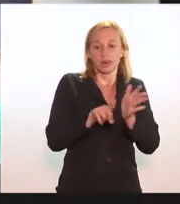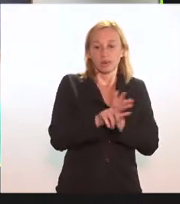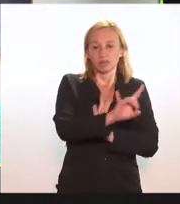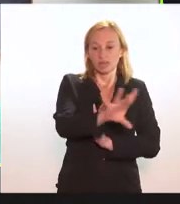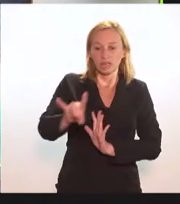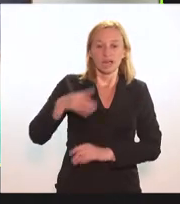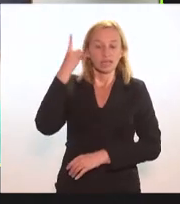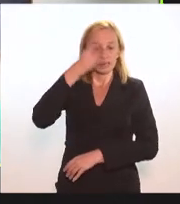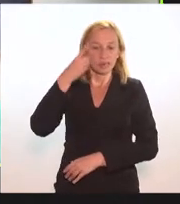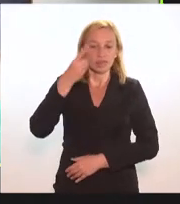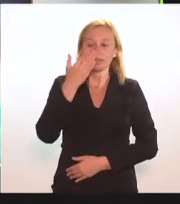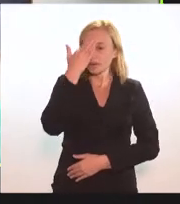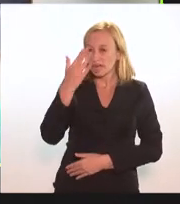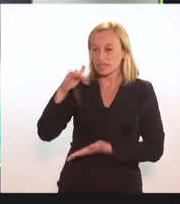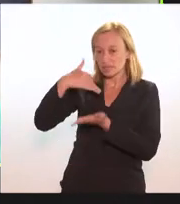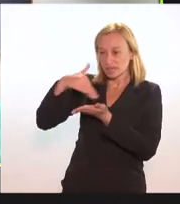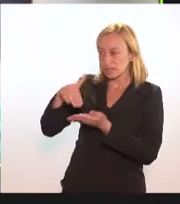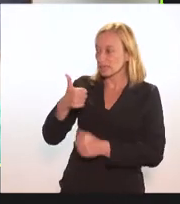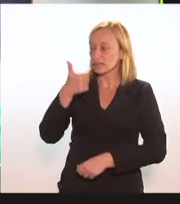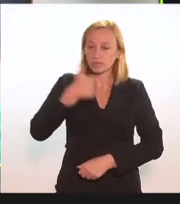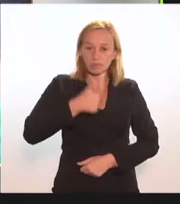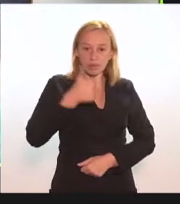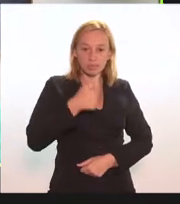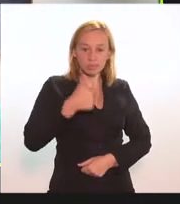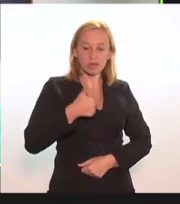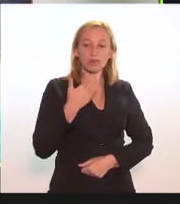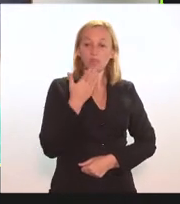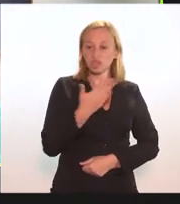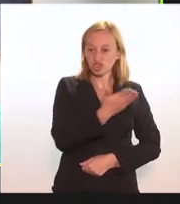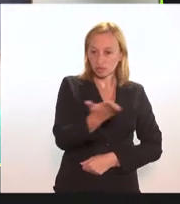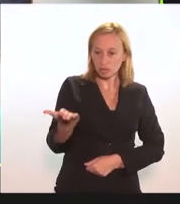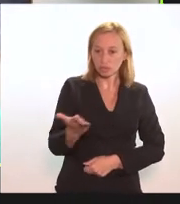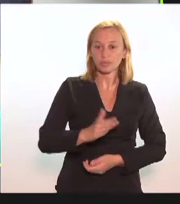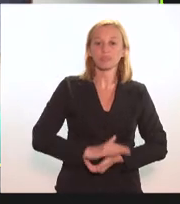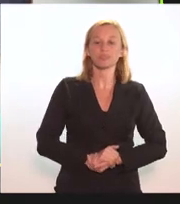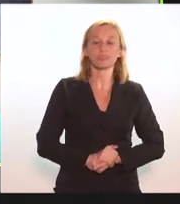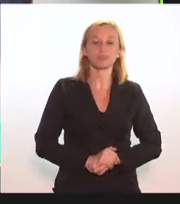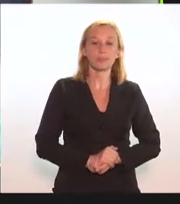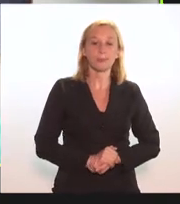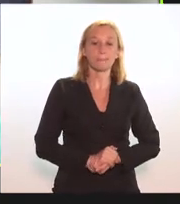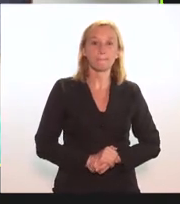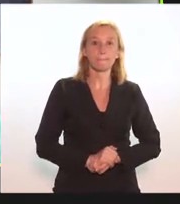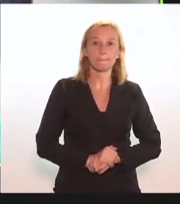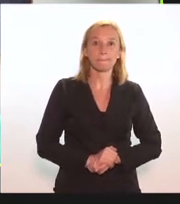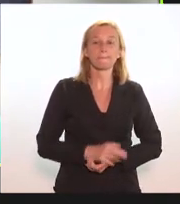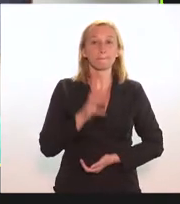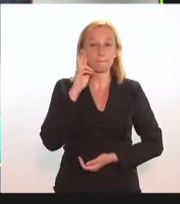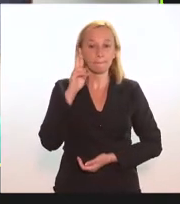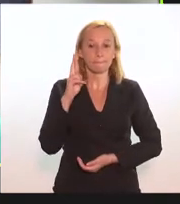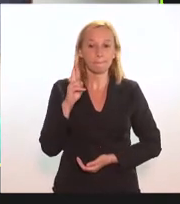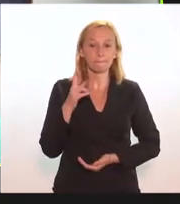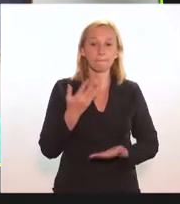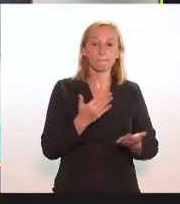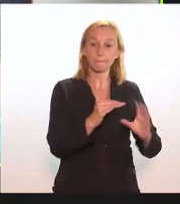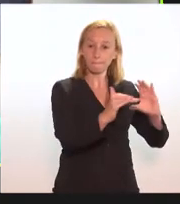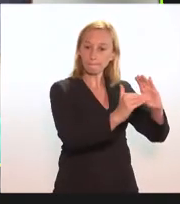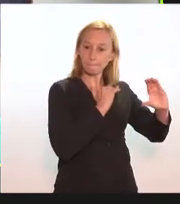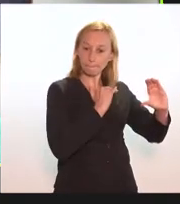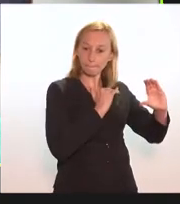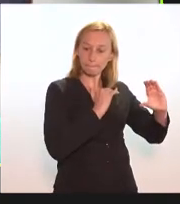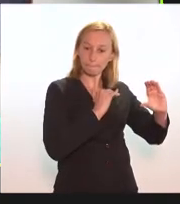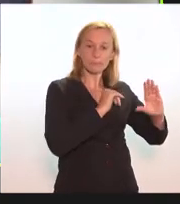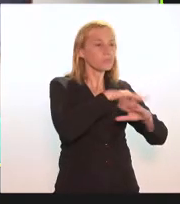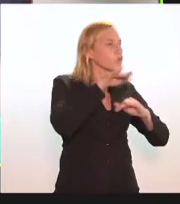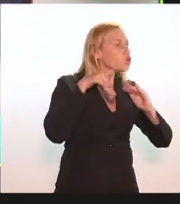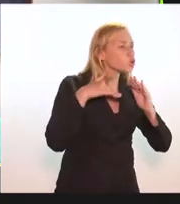Obrigado, secretário. A primeira coisa que eu vou solicitar ao senhor é que o senhor nos forneça